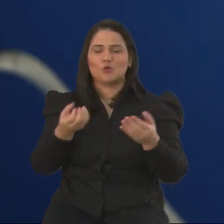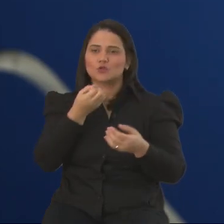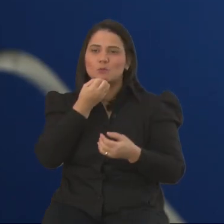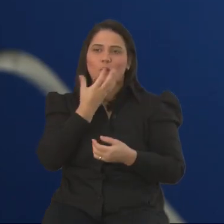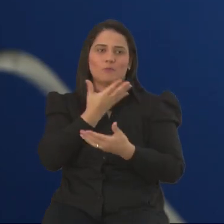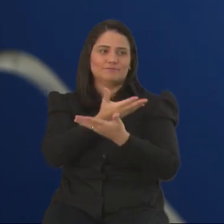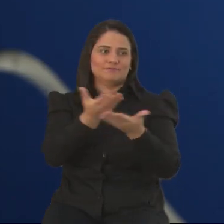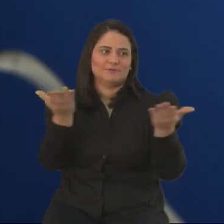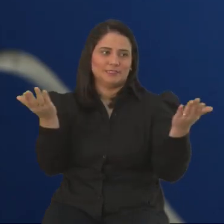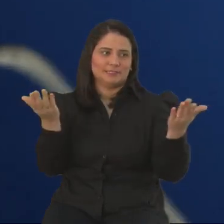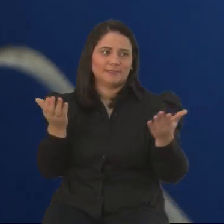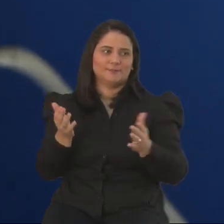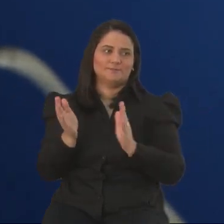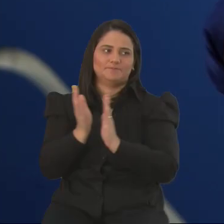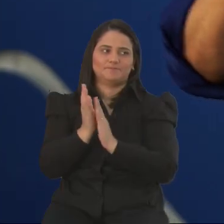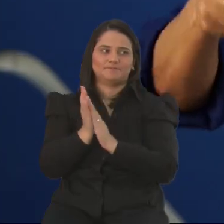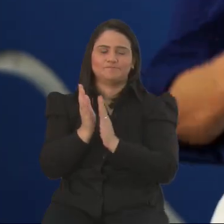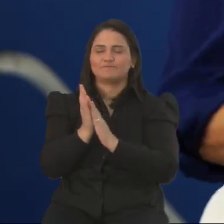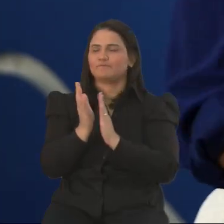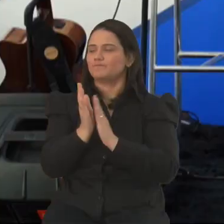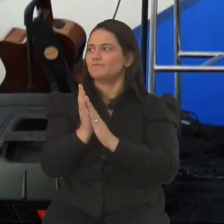obrigada.